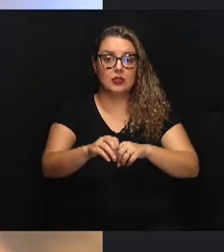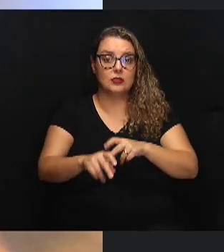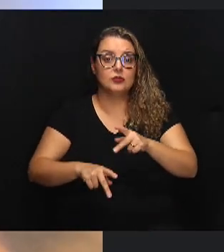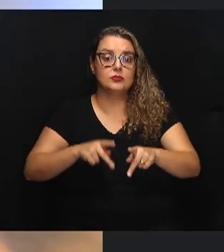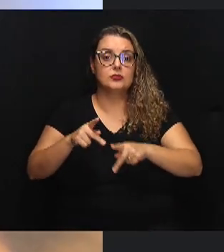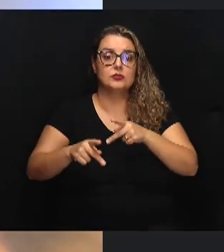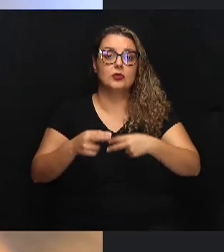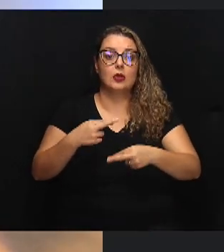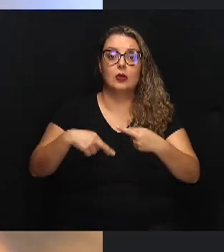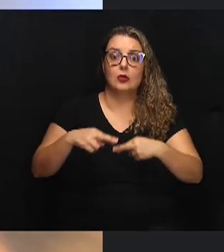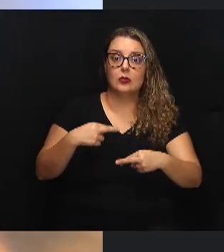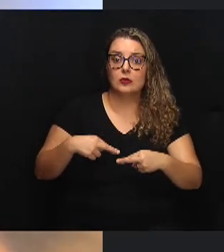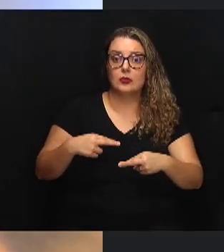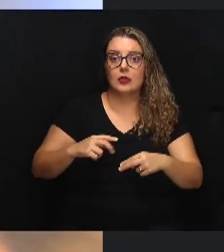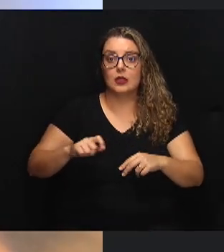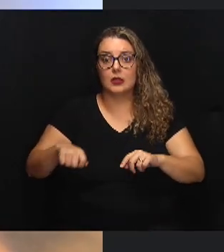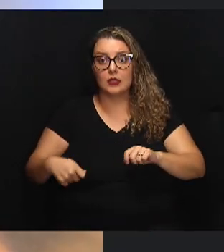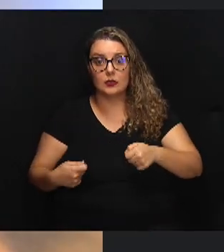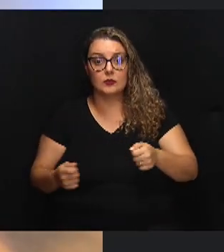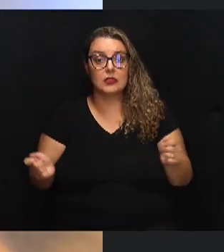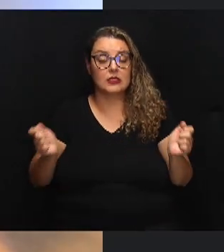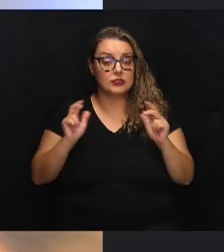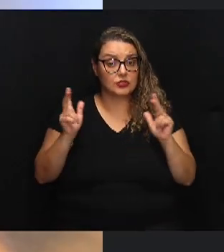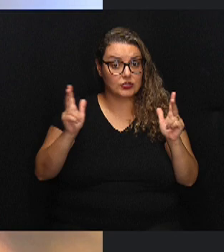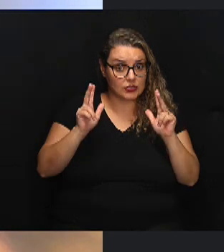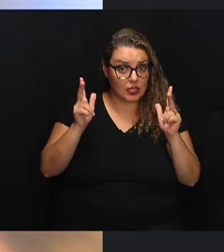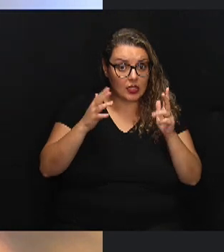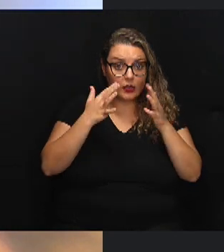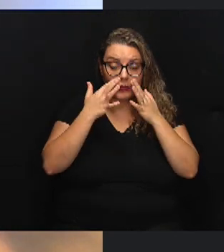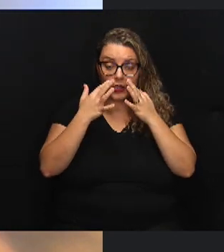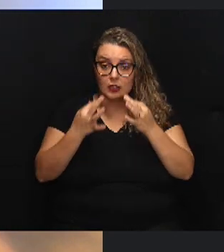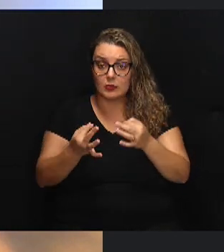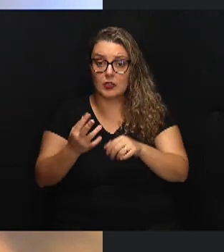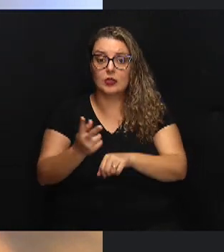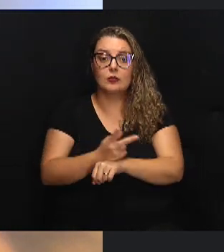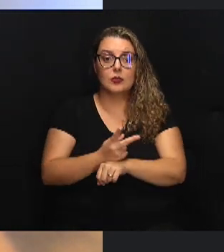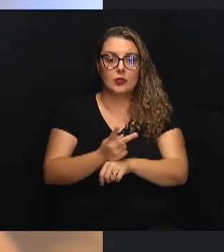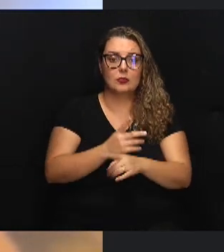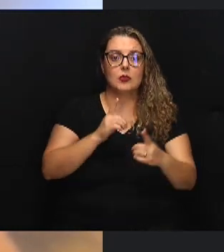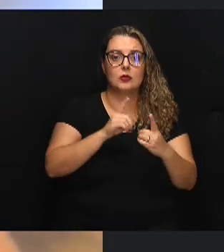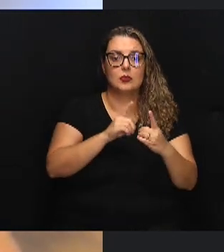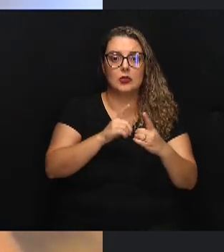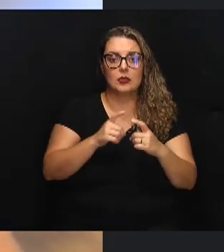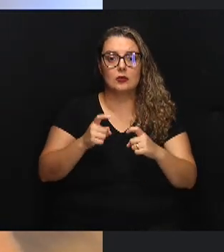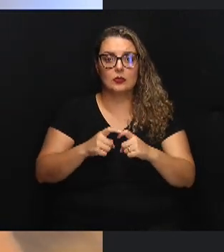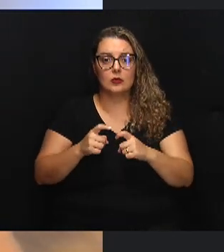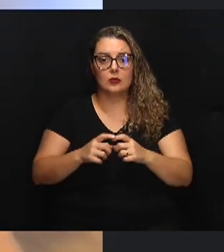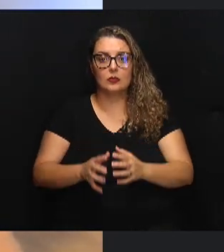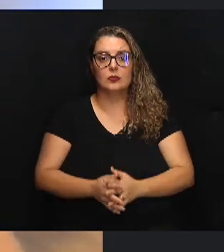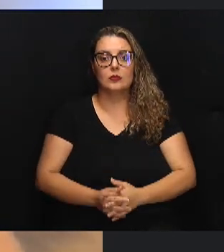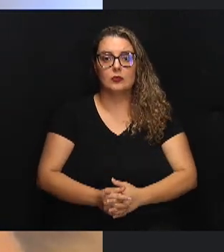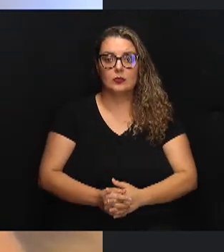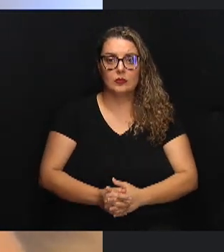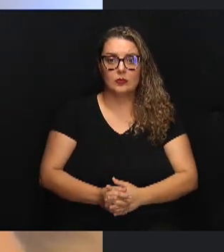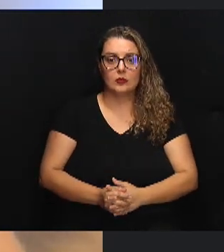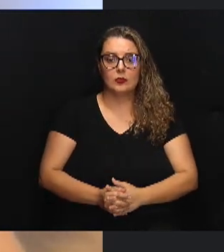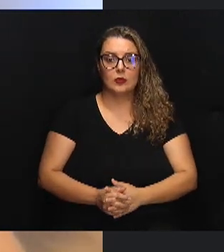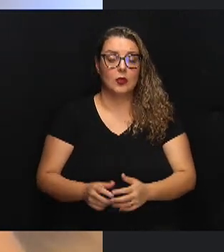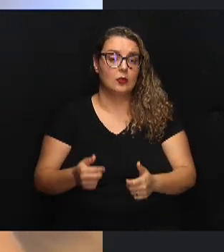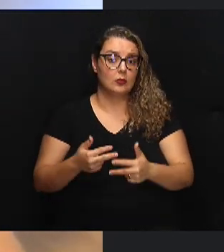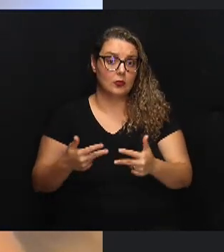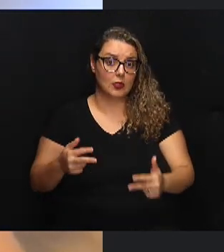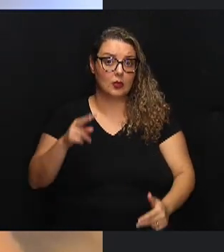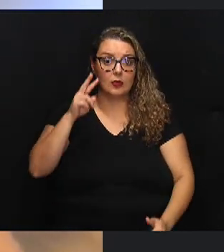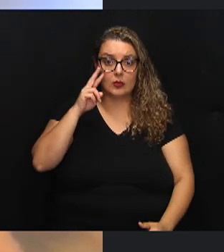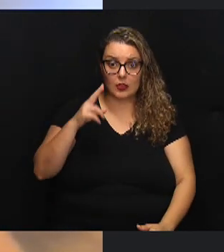em relação aos sinais de alarme e aí sim buscar o atendimento médico, né? Uma coisa que a gente vê